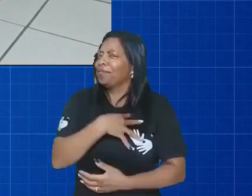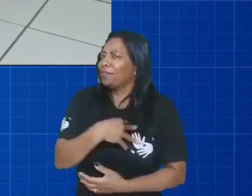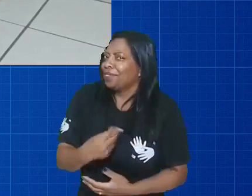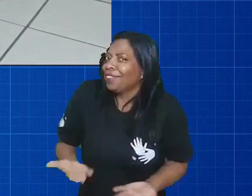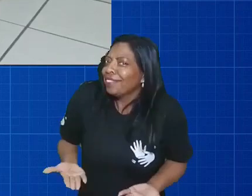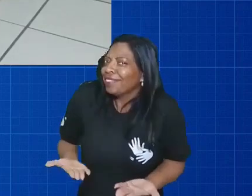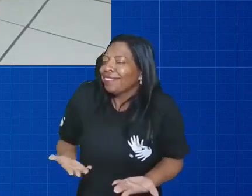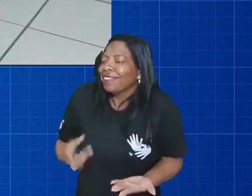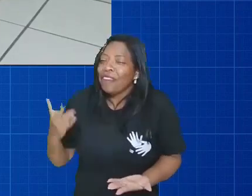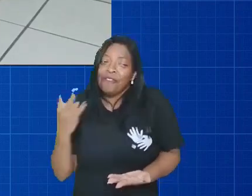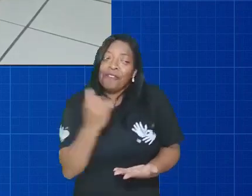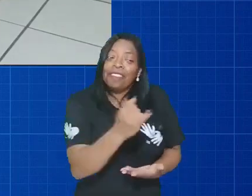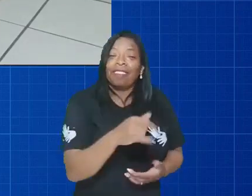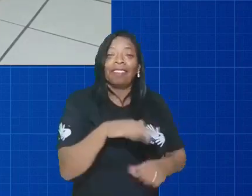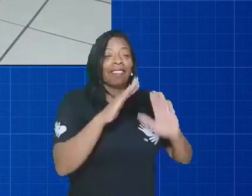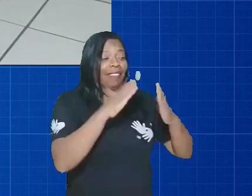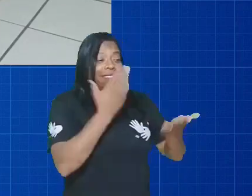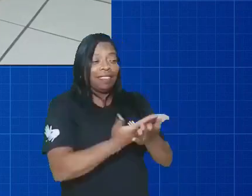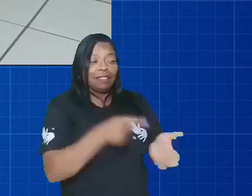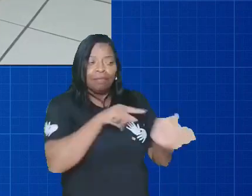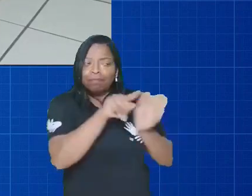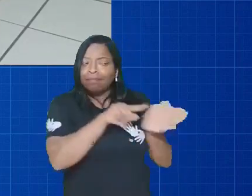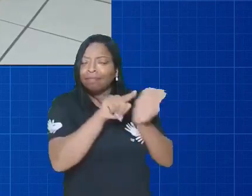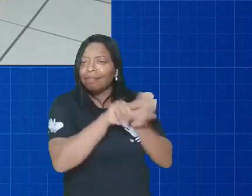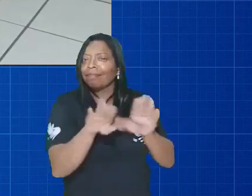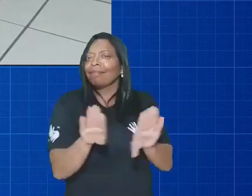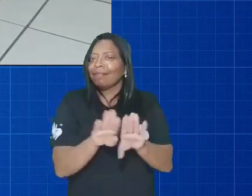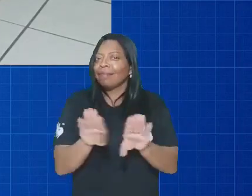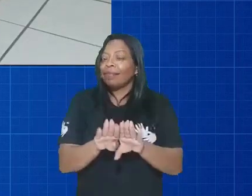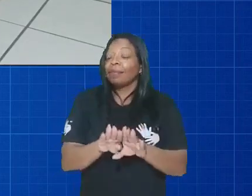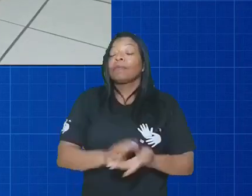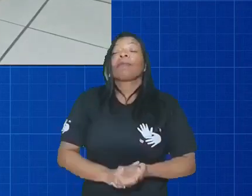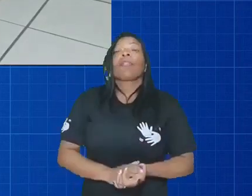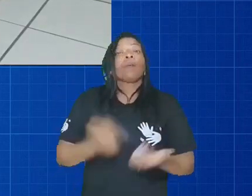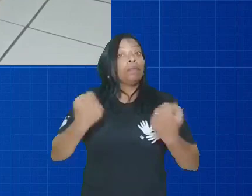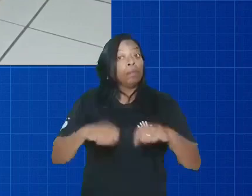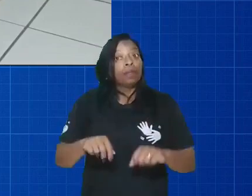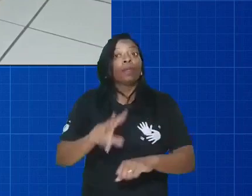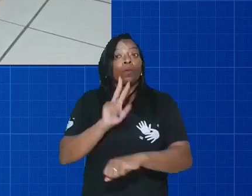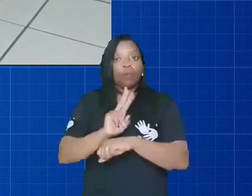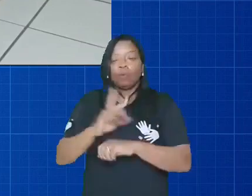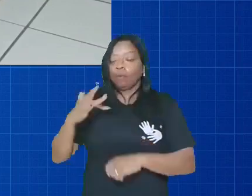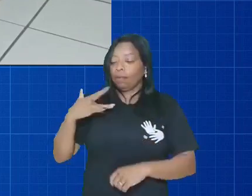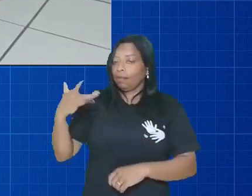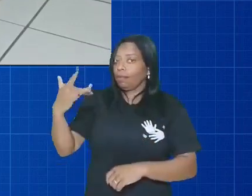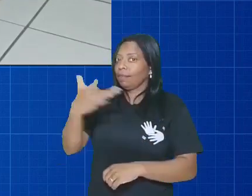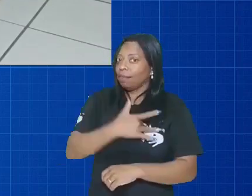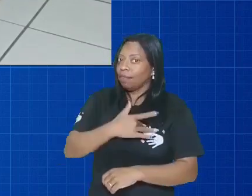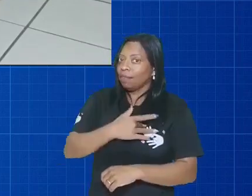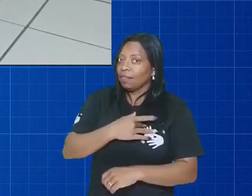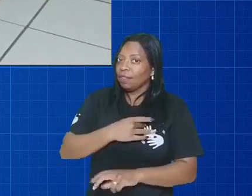daquele momento, né? Acessar os cuidados básicos de saúde. Então, isso é bem importante, né? De